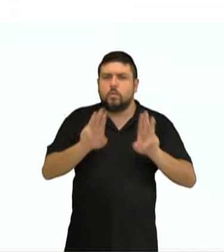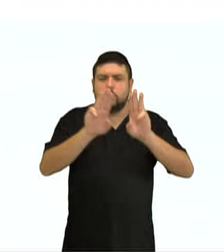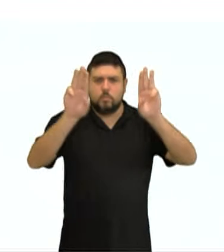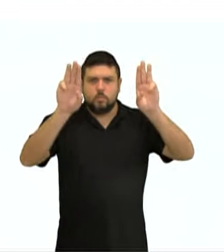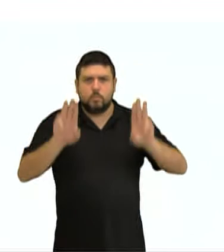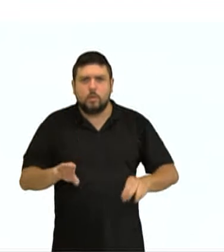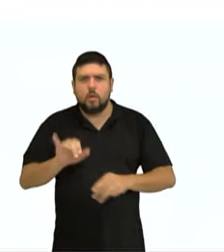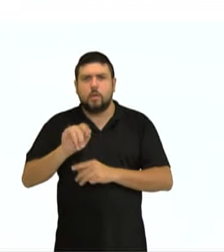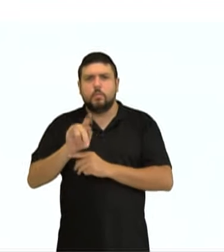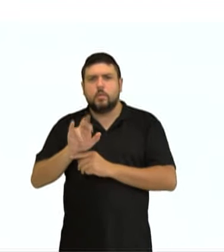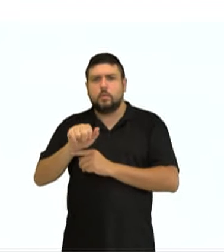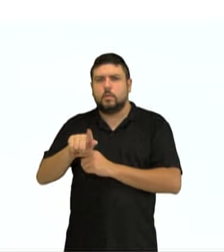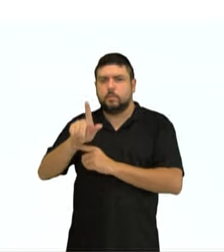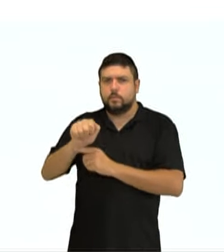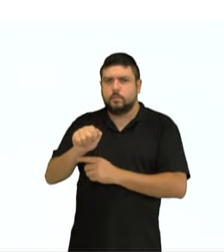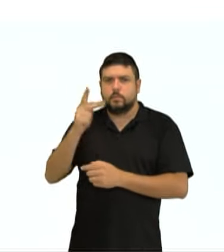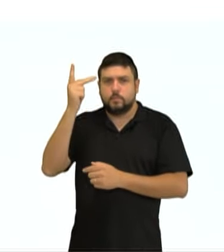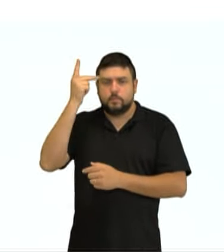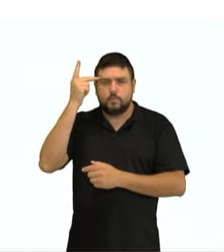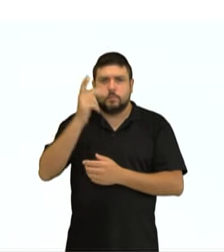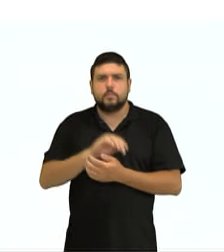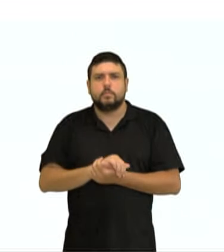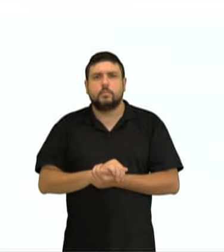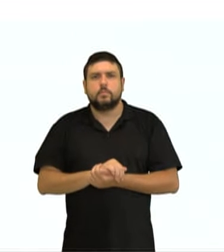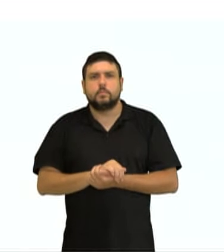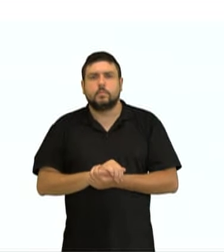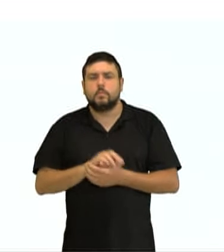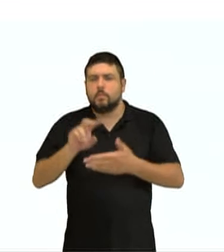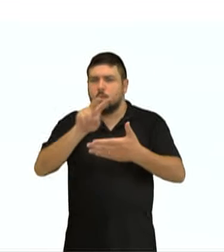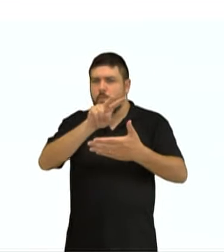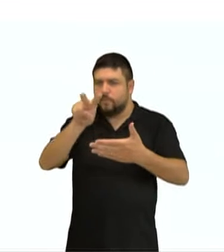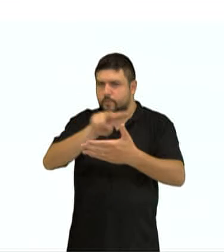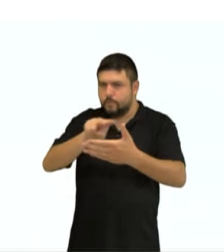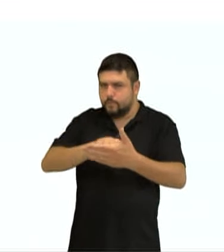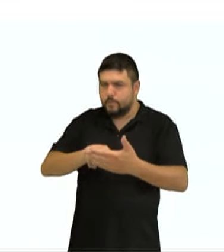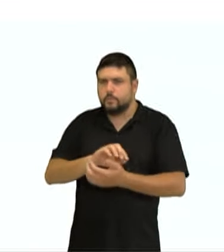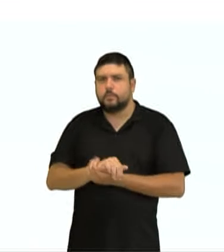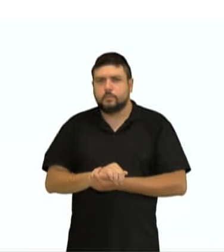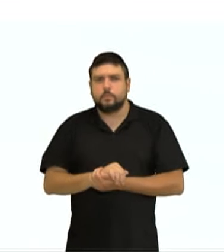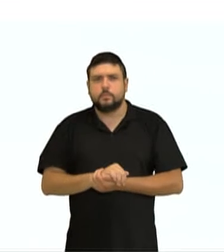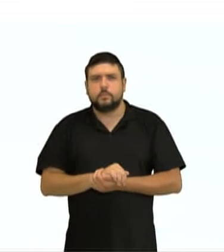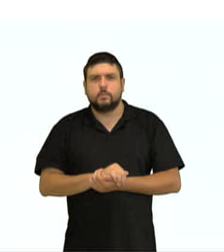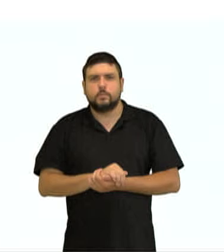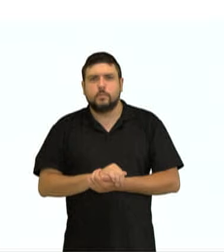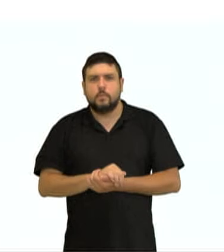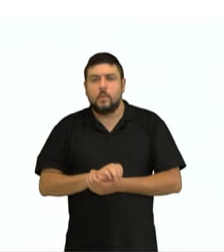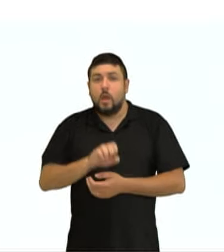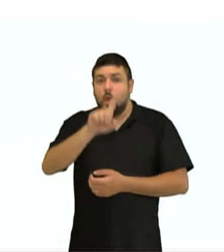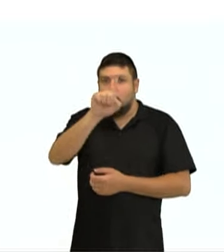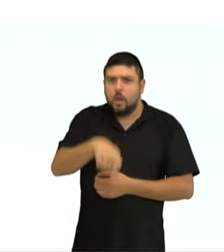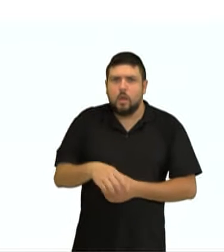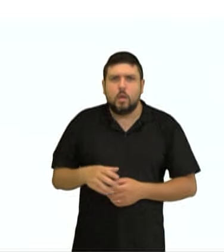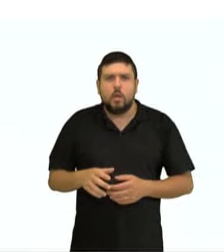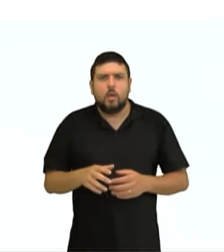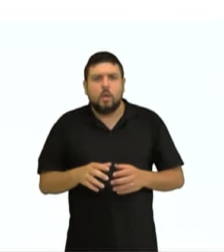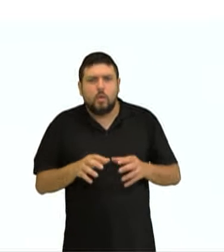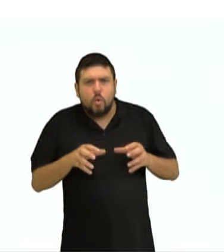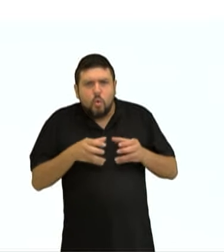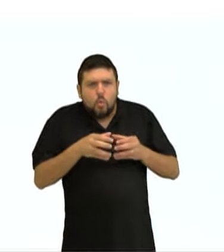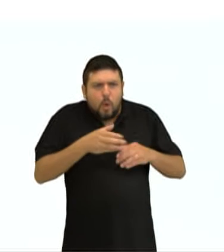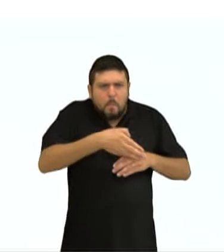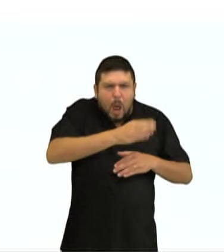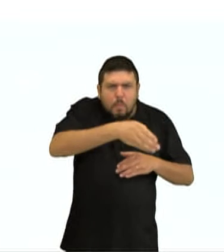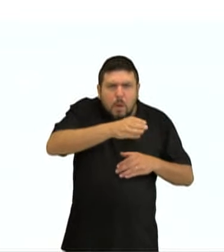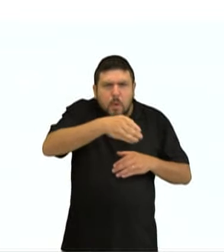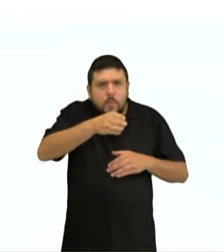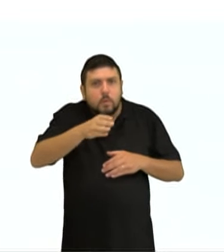Ipiranga. Gente, olha essa atividade aqui sobre as bandeiras, vamos ler o enunciado da atividade. Era um negócio rendoso, rentável, mas